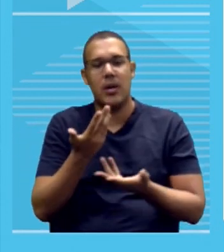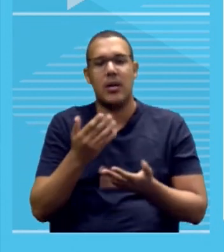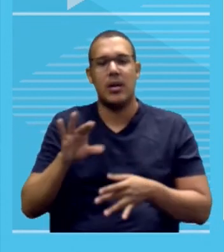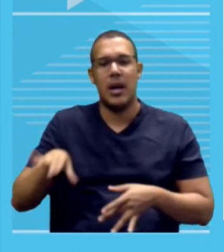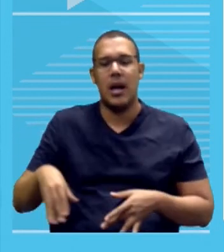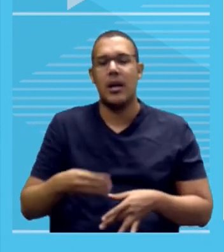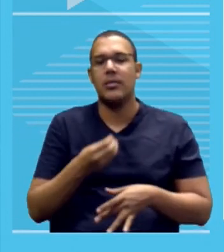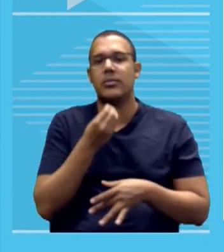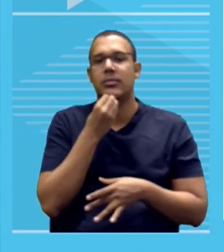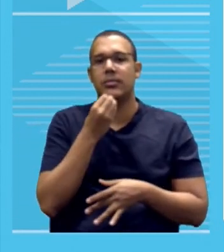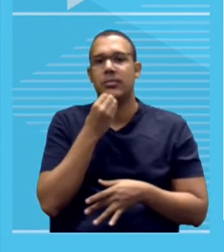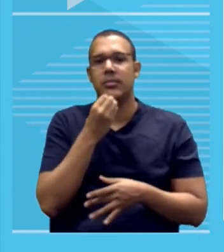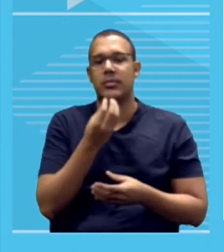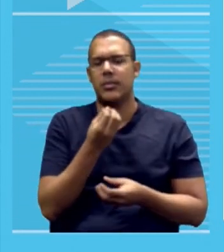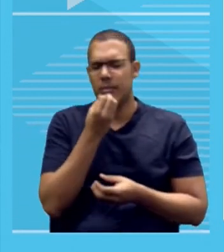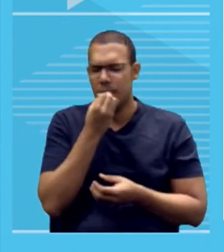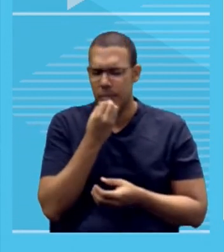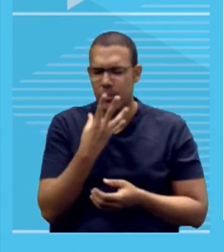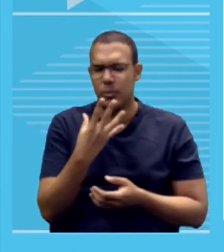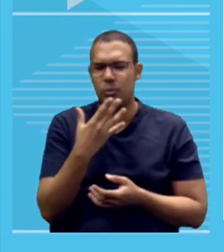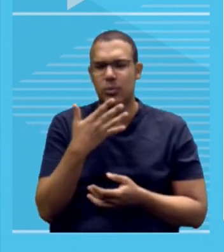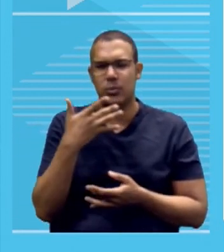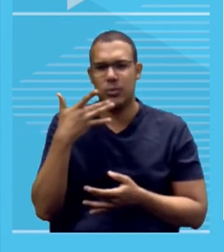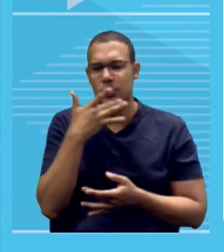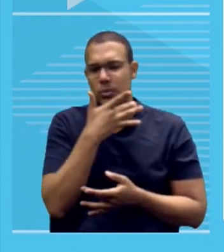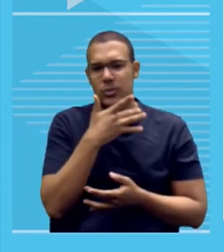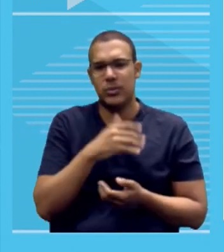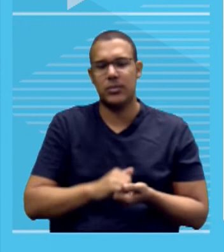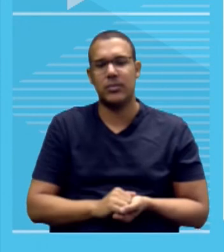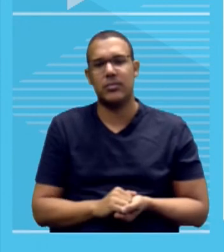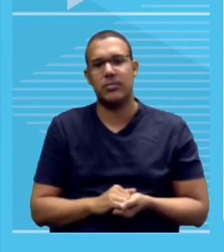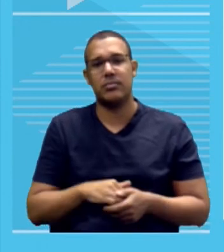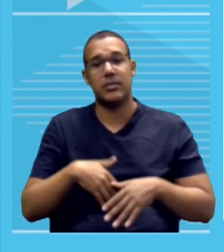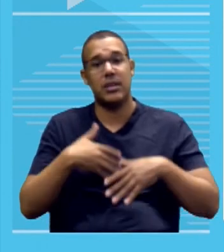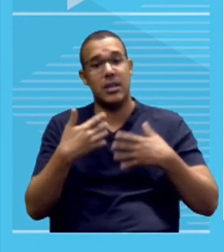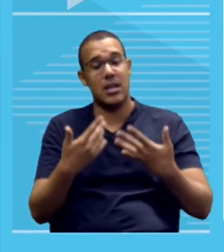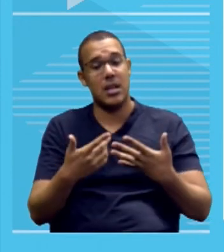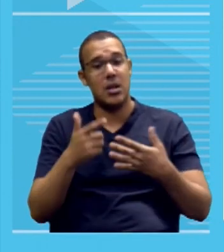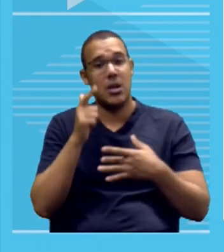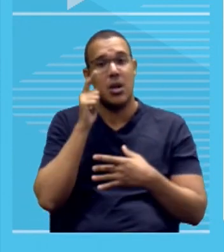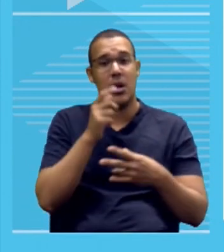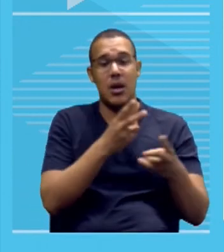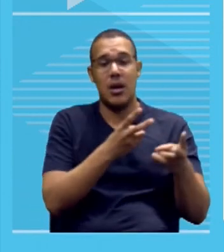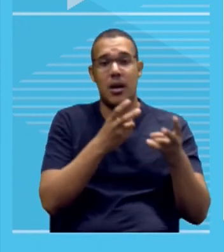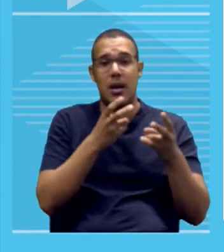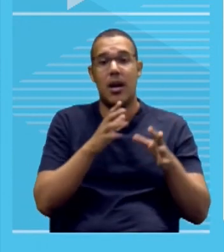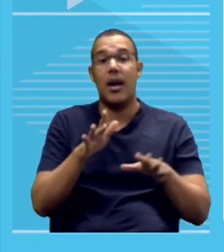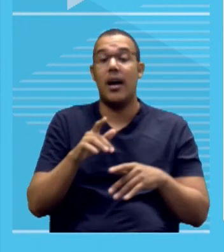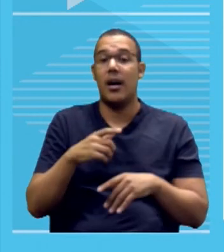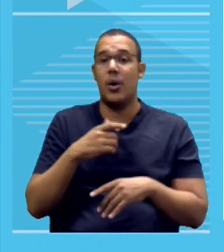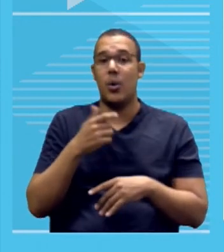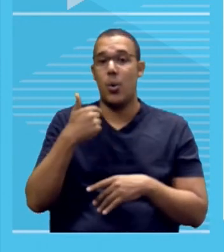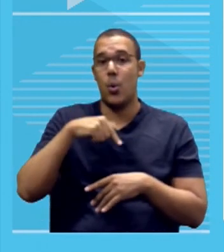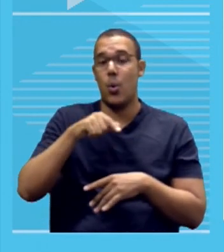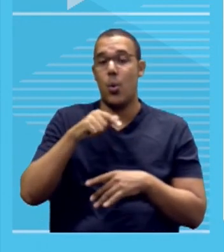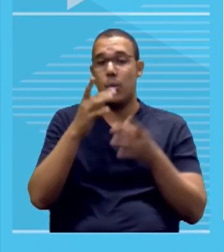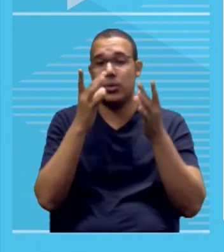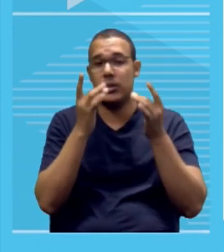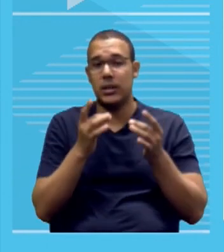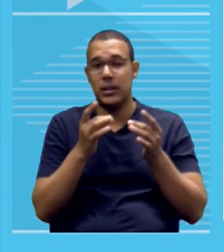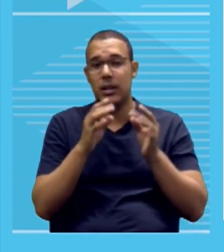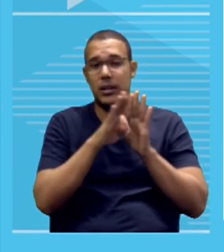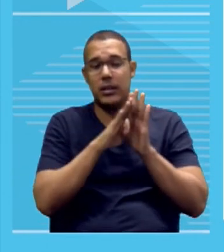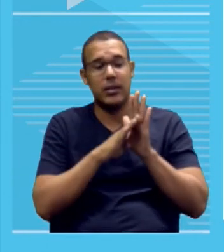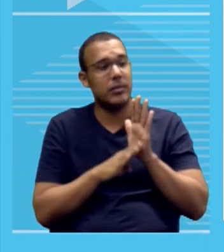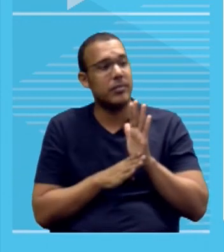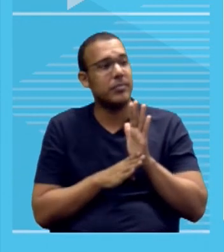aproveite certamente vai ficar muito gostoso Então pessoal você consegue perceber Ah o outro detalhe aqui ó nos ingredientes Ó